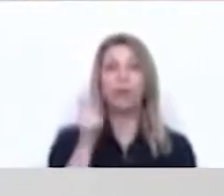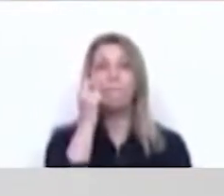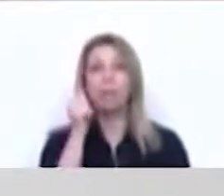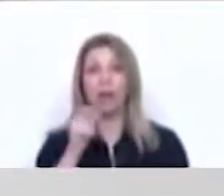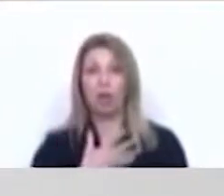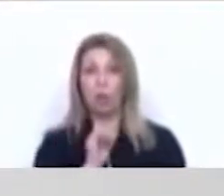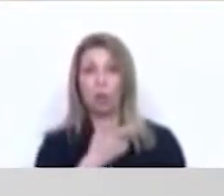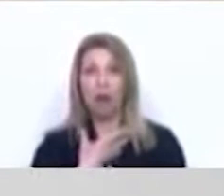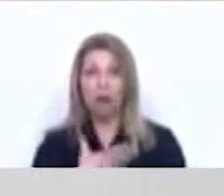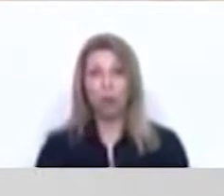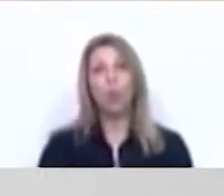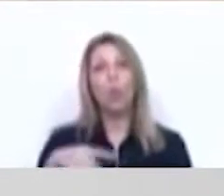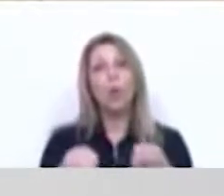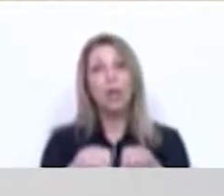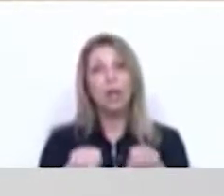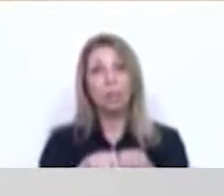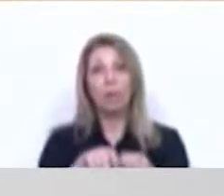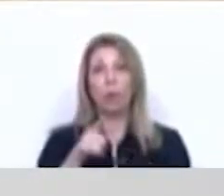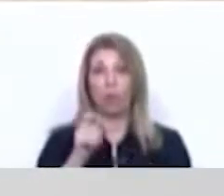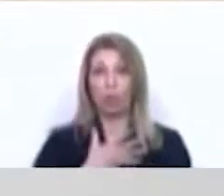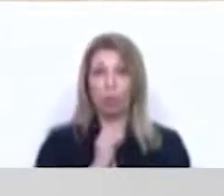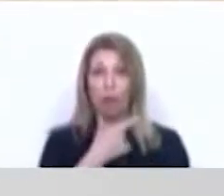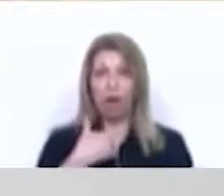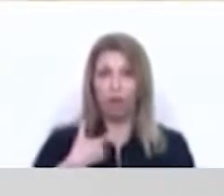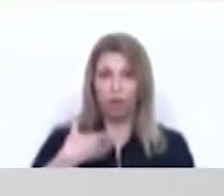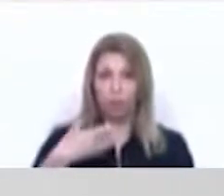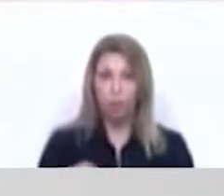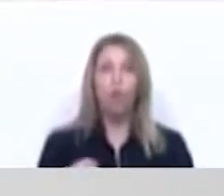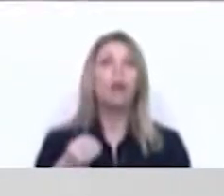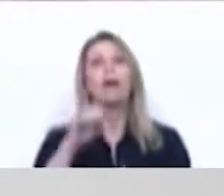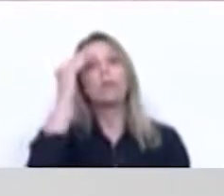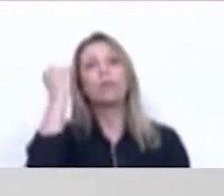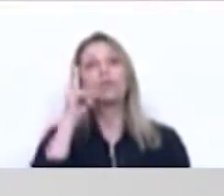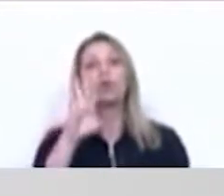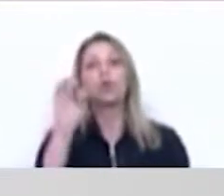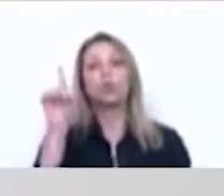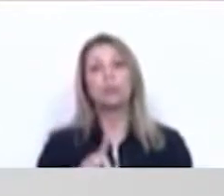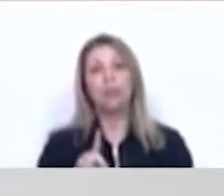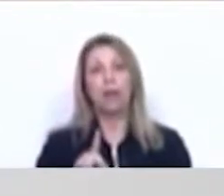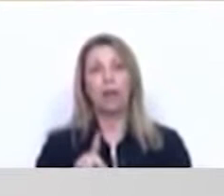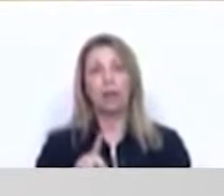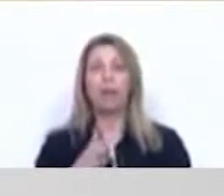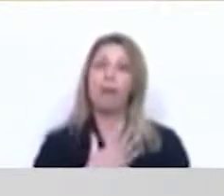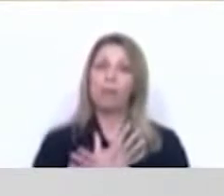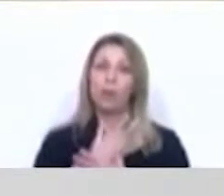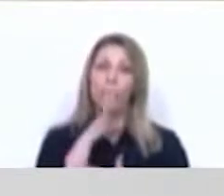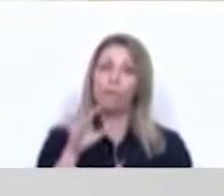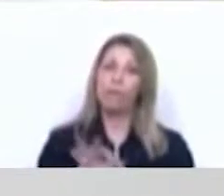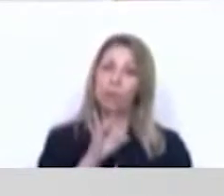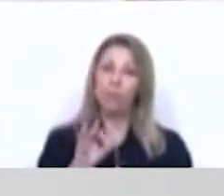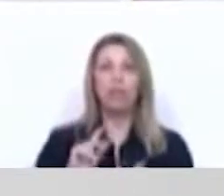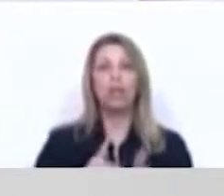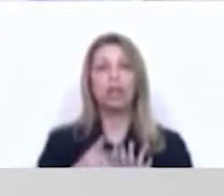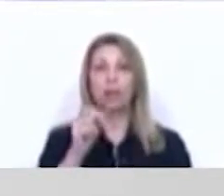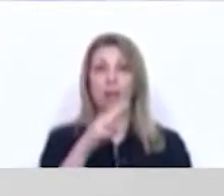do handebol, e António Borges, vice-presidente para a modalidade, representaram o Futebol Clube do Porto. A Federação de Handebol também